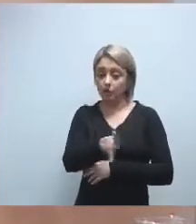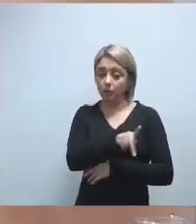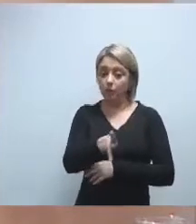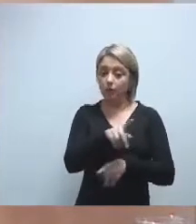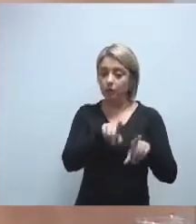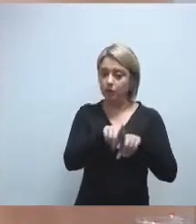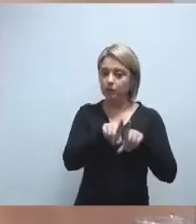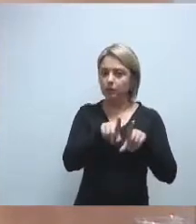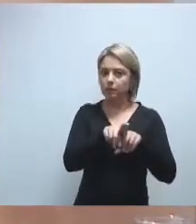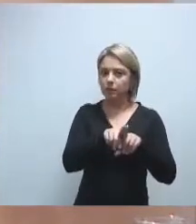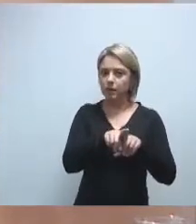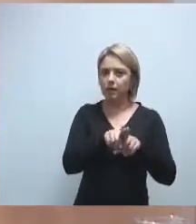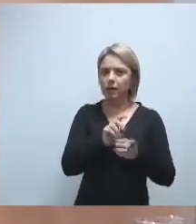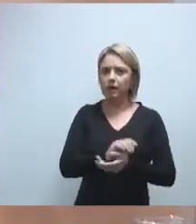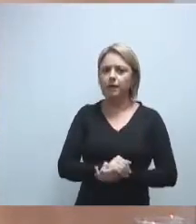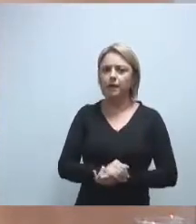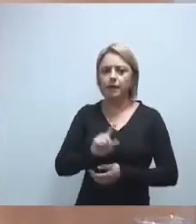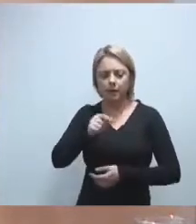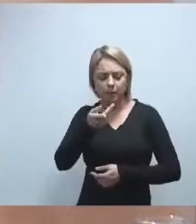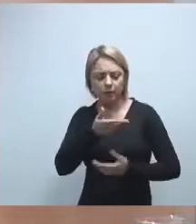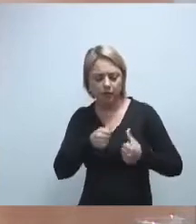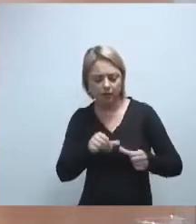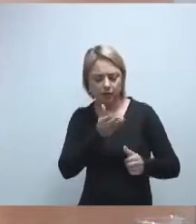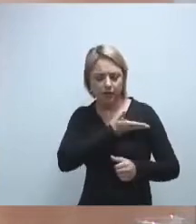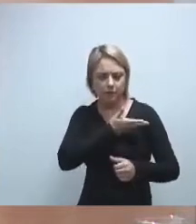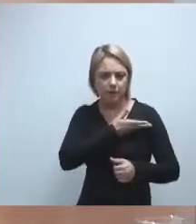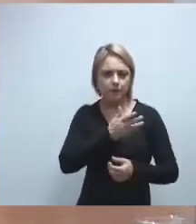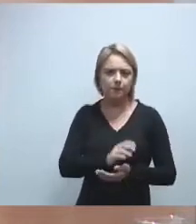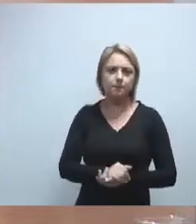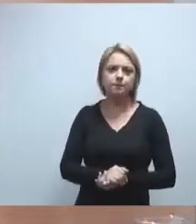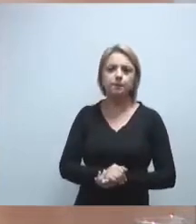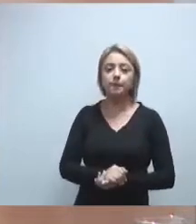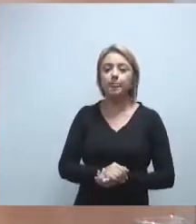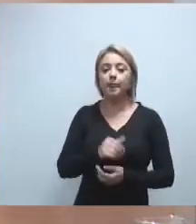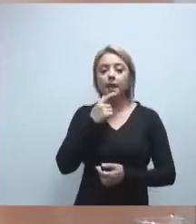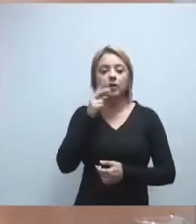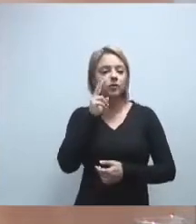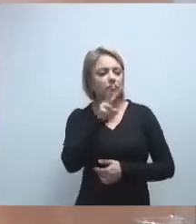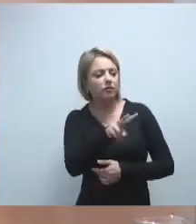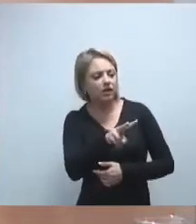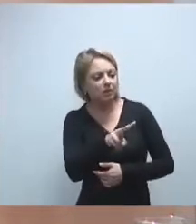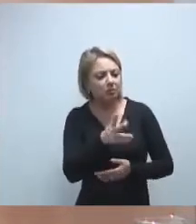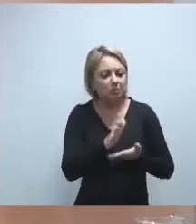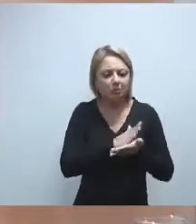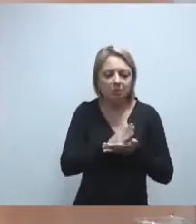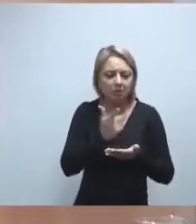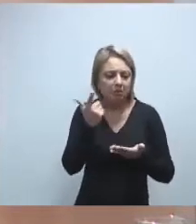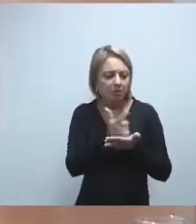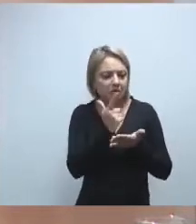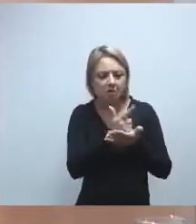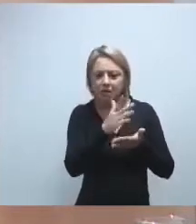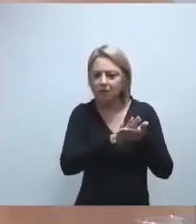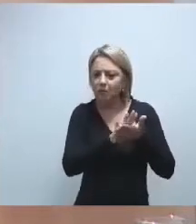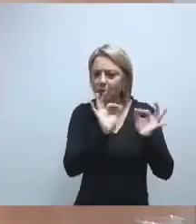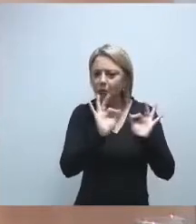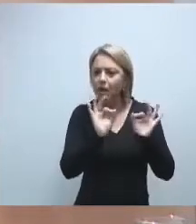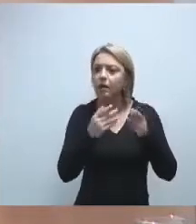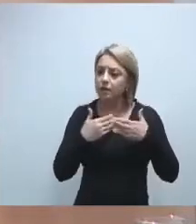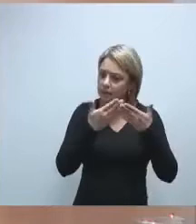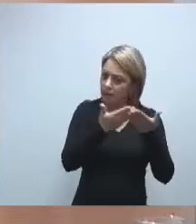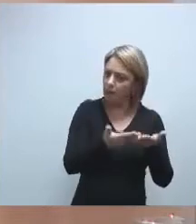depois de depois eu me tornei muito amigo ela falou assim eu tô vendo aqui que eu não tenho código tributário foram que é um